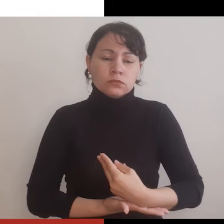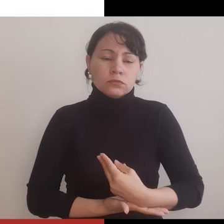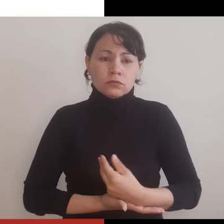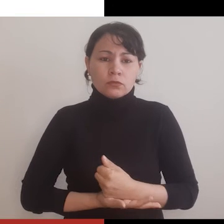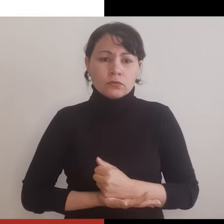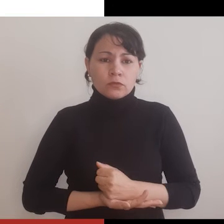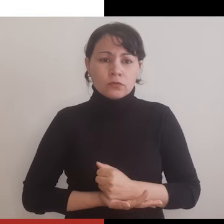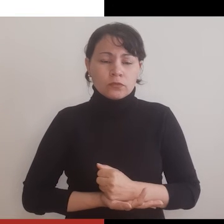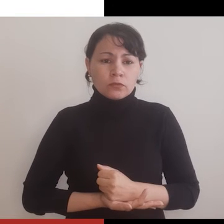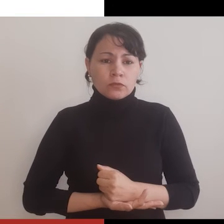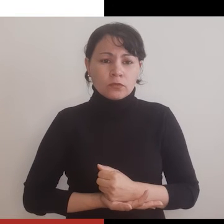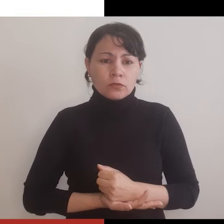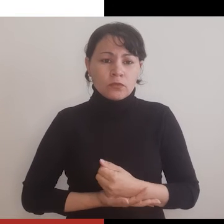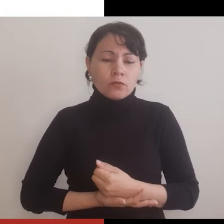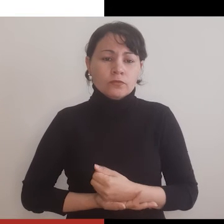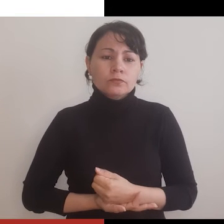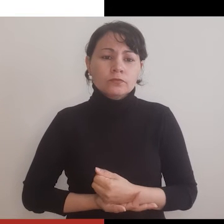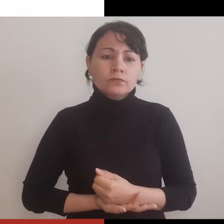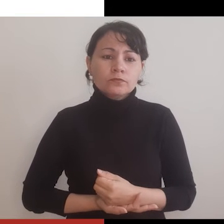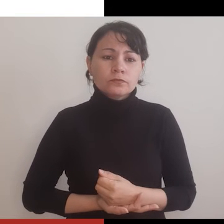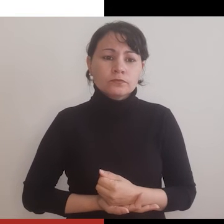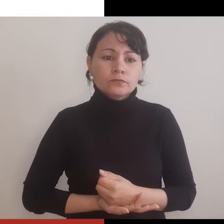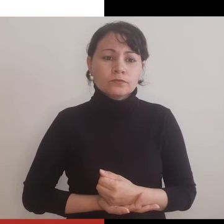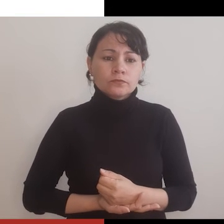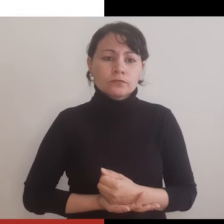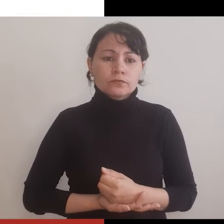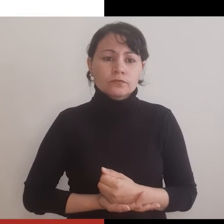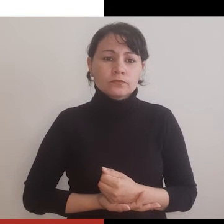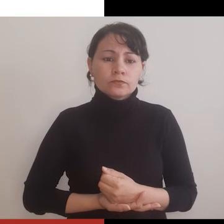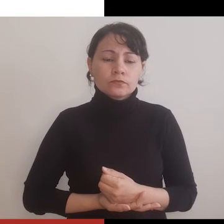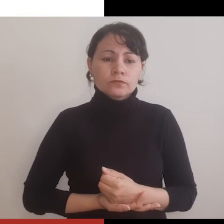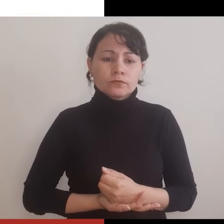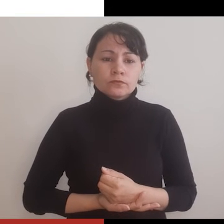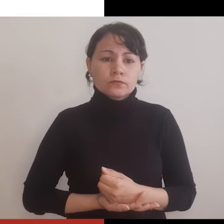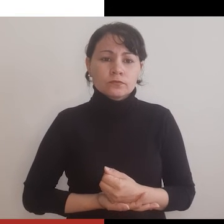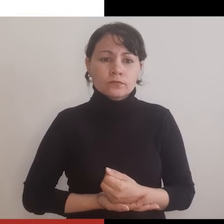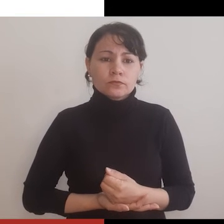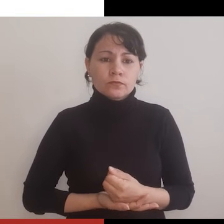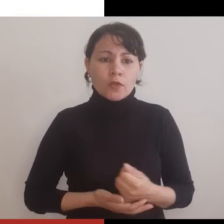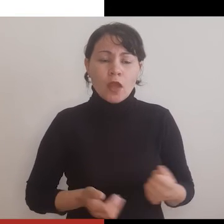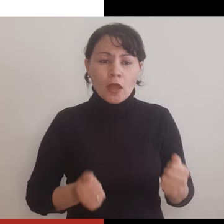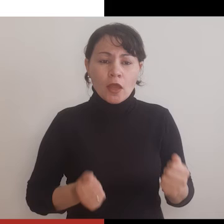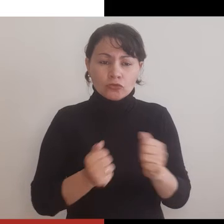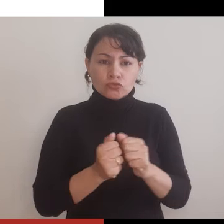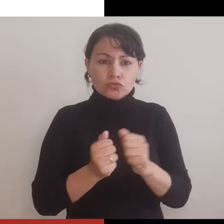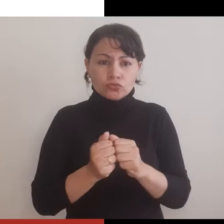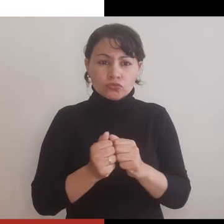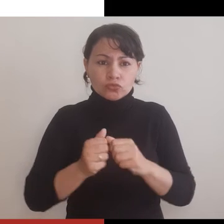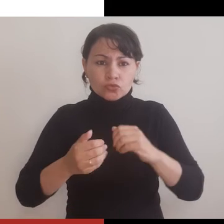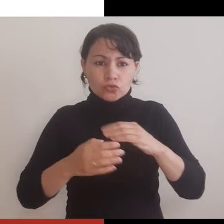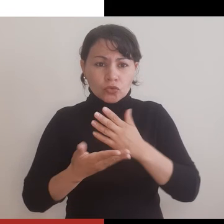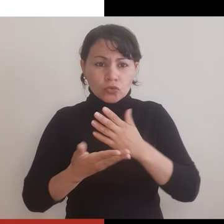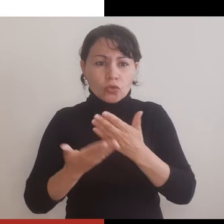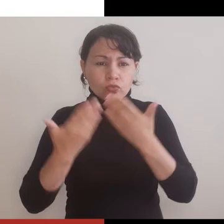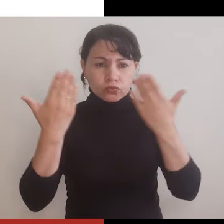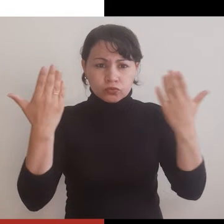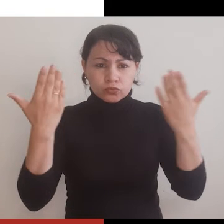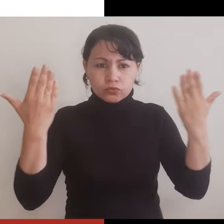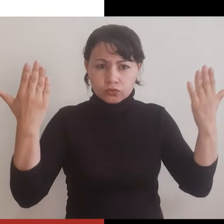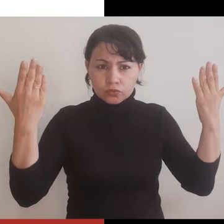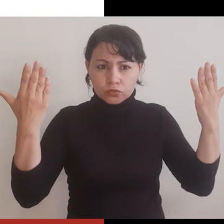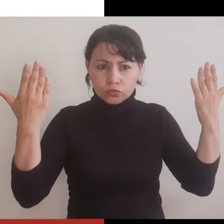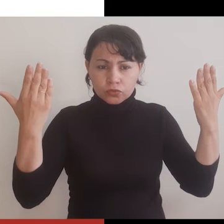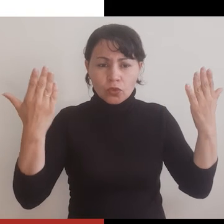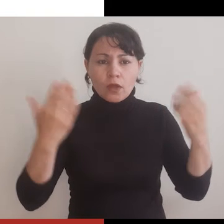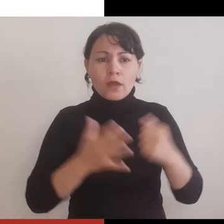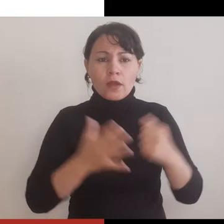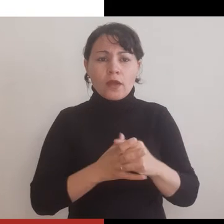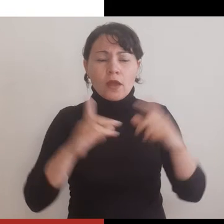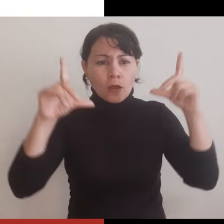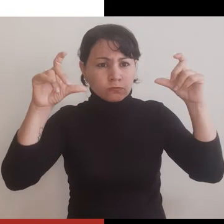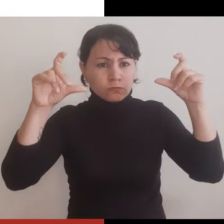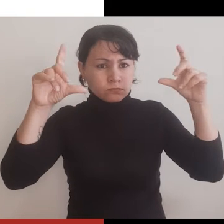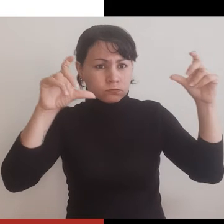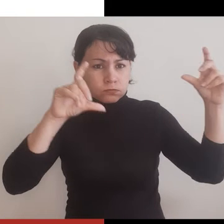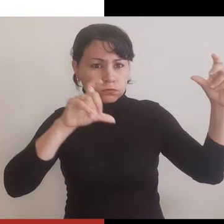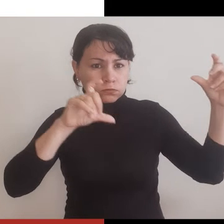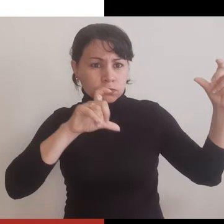paciente, é acoplado a esse transdutor, né? Esse transdutor ele fica